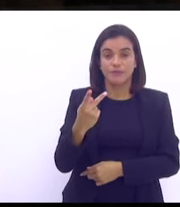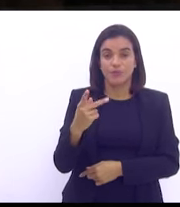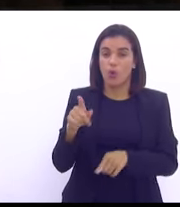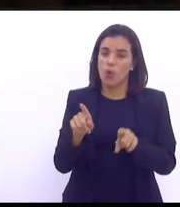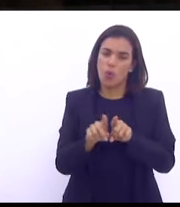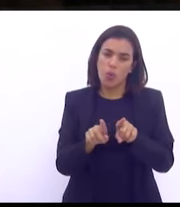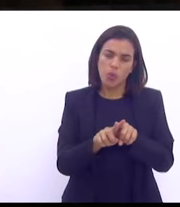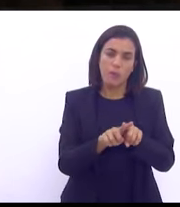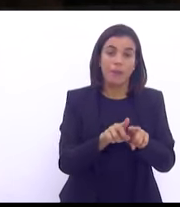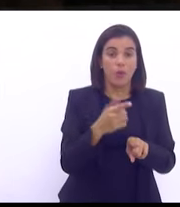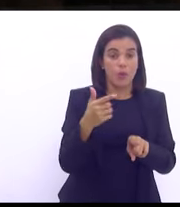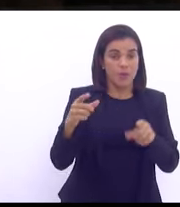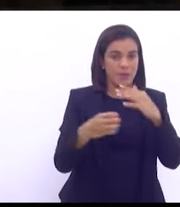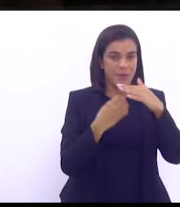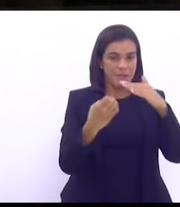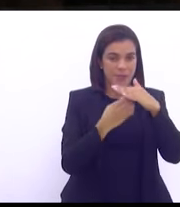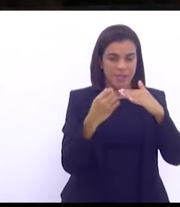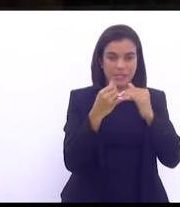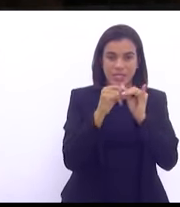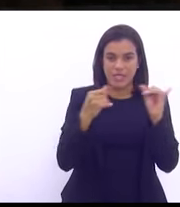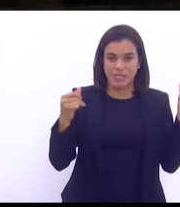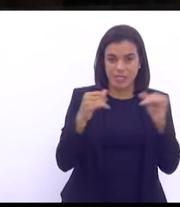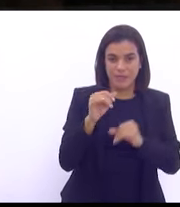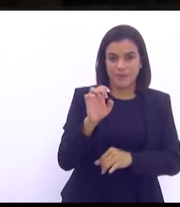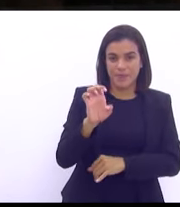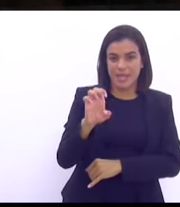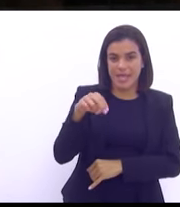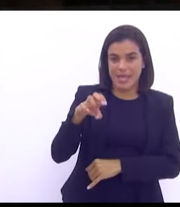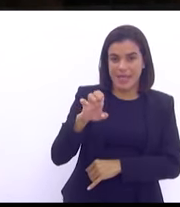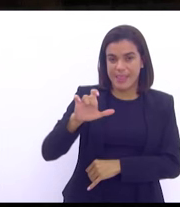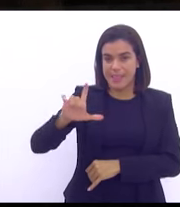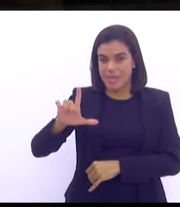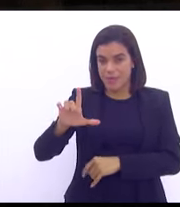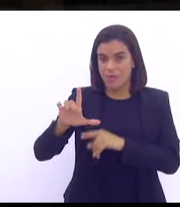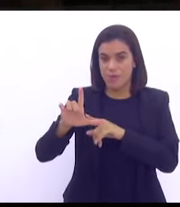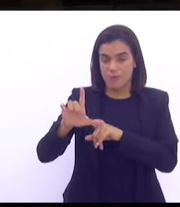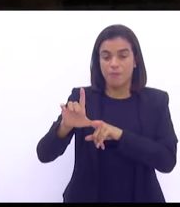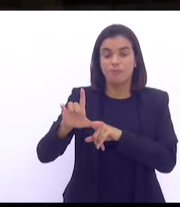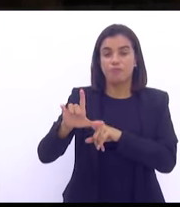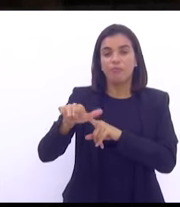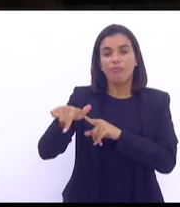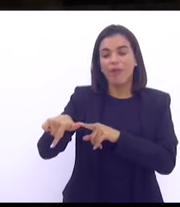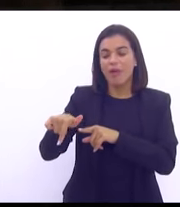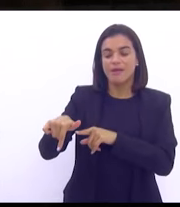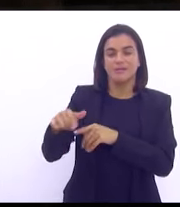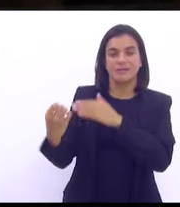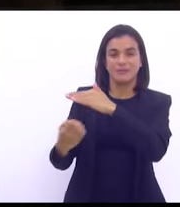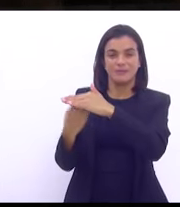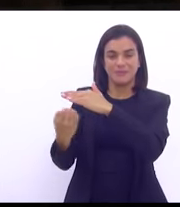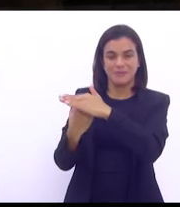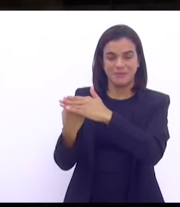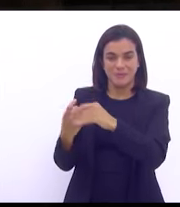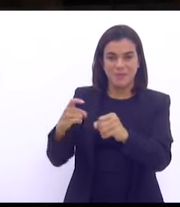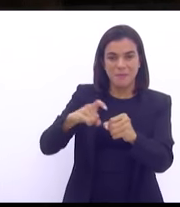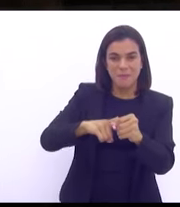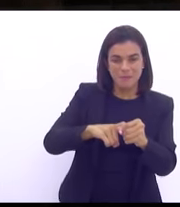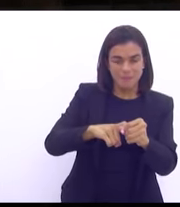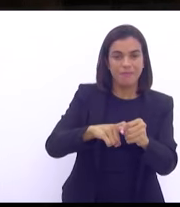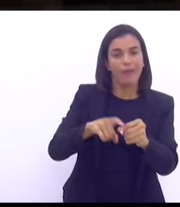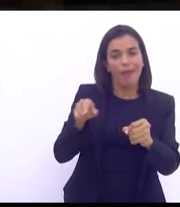Enel, como queira pronunciar o nome dessa concessionária italiana,